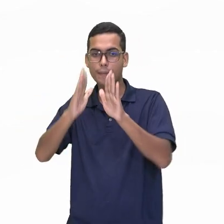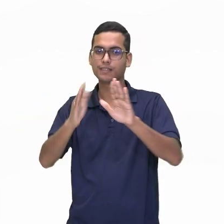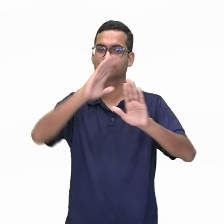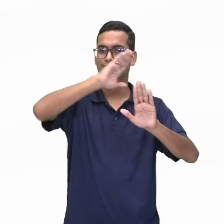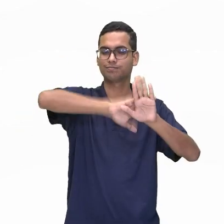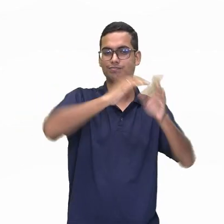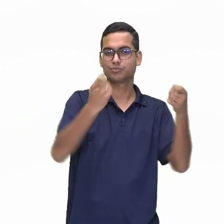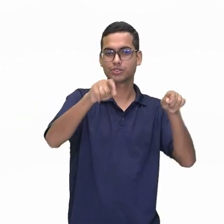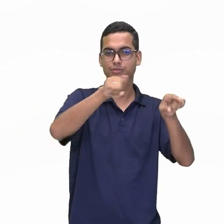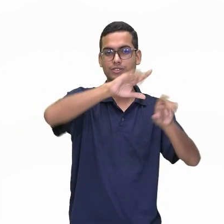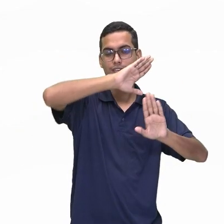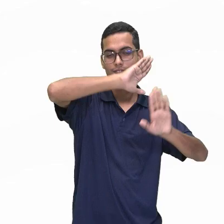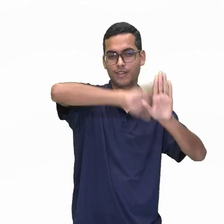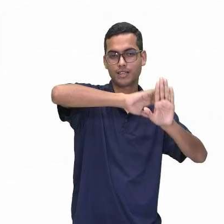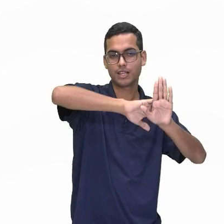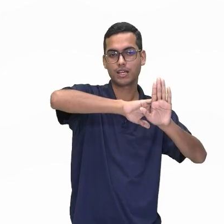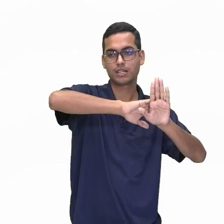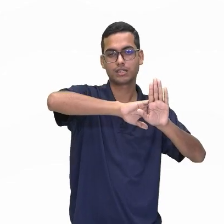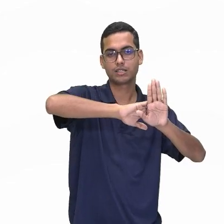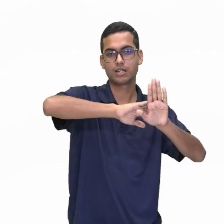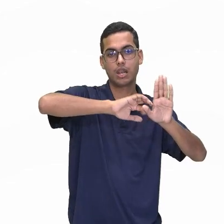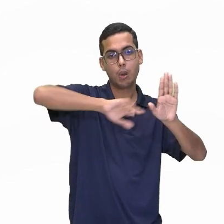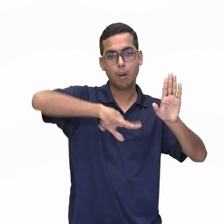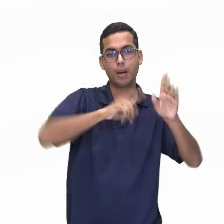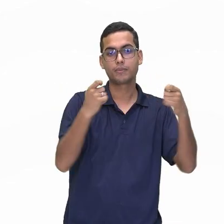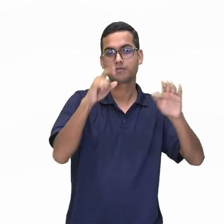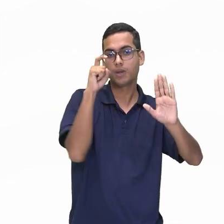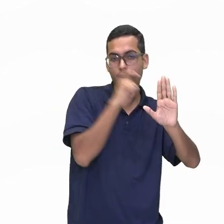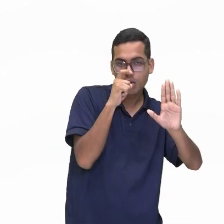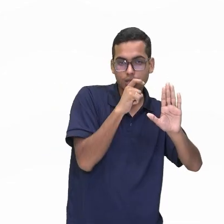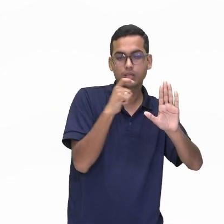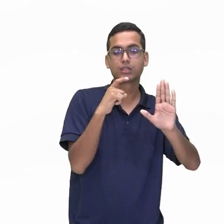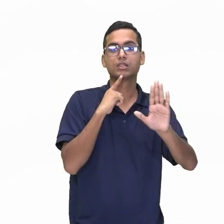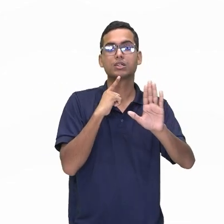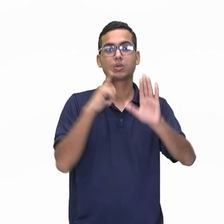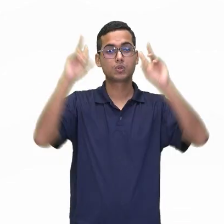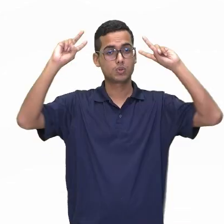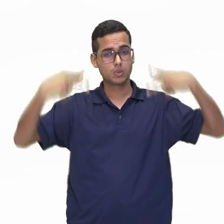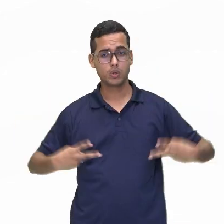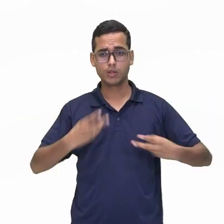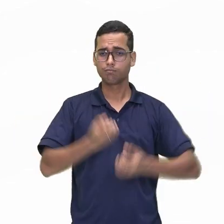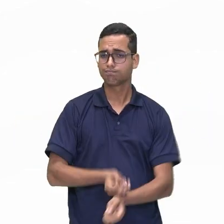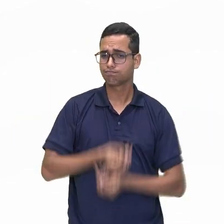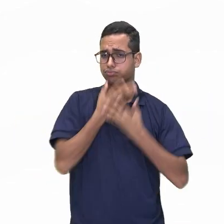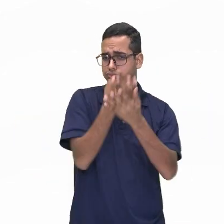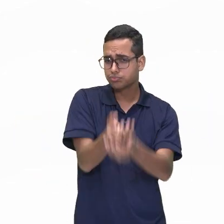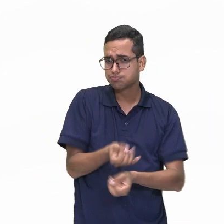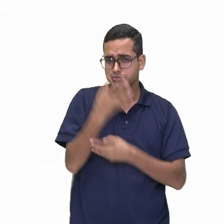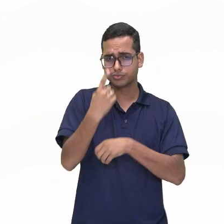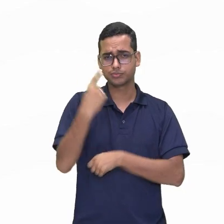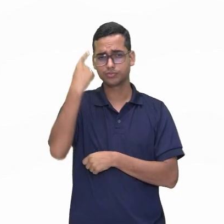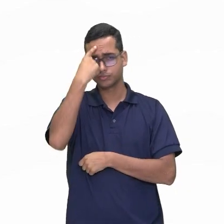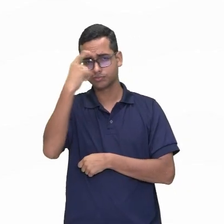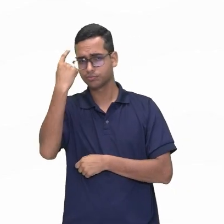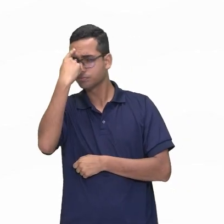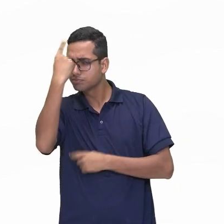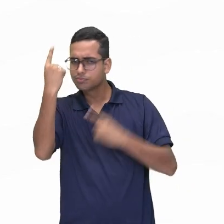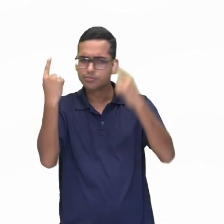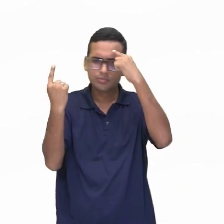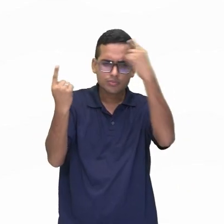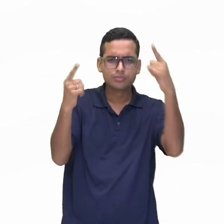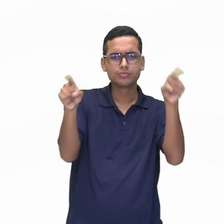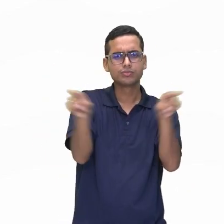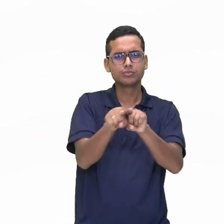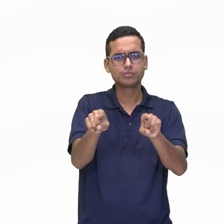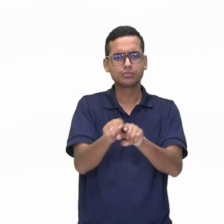sua verdade, por meio das quais o homem transmite, percebe ideias, impressões e imagens de toda a